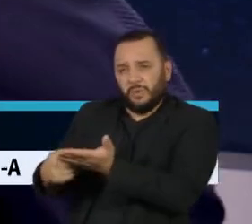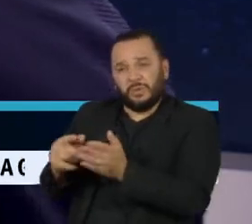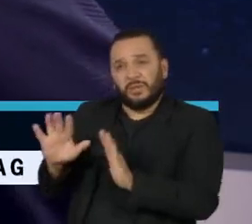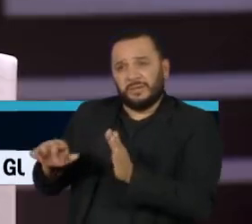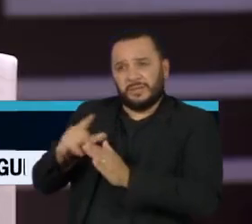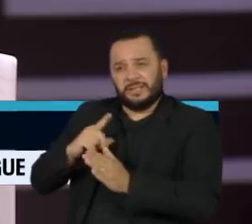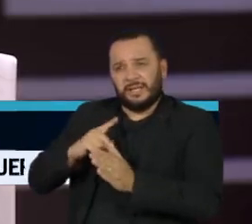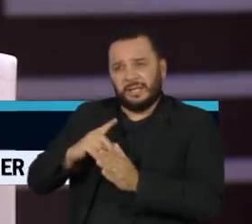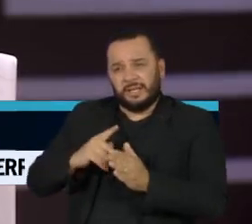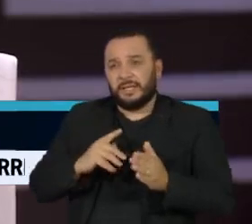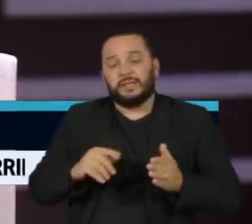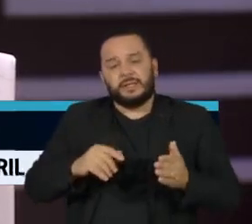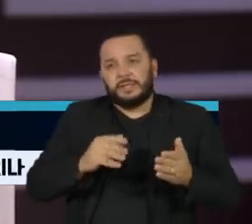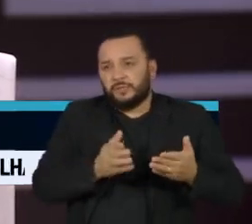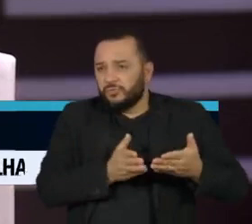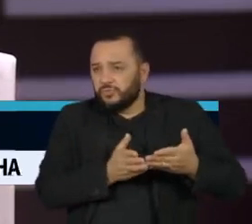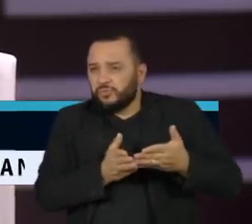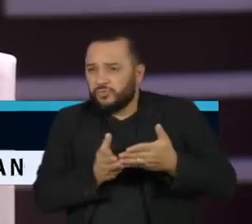Ucrânia.